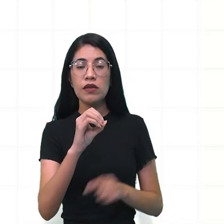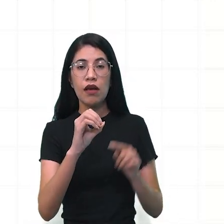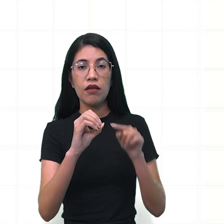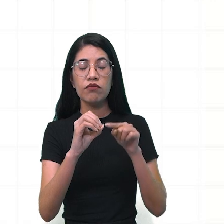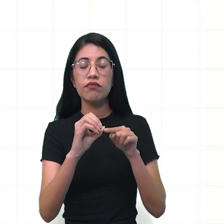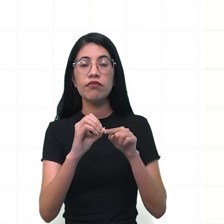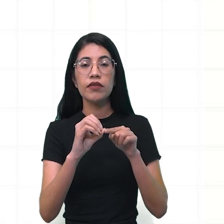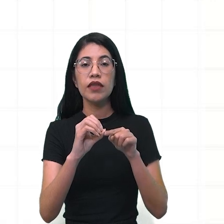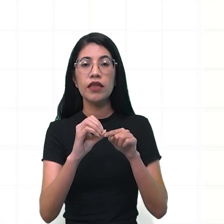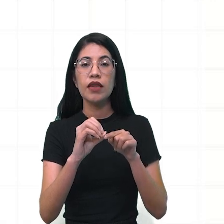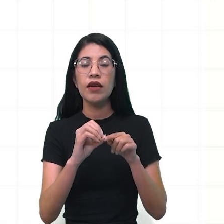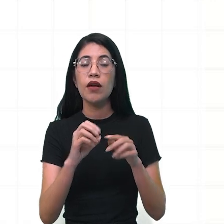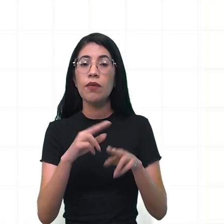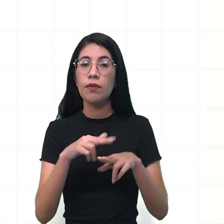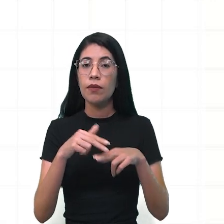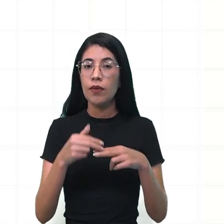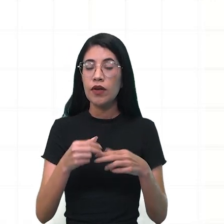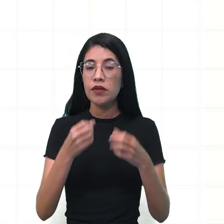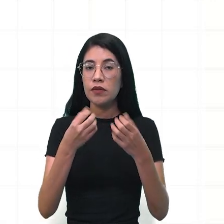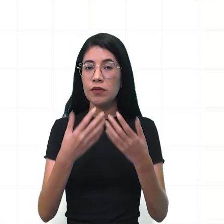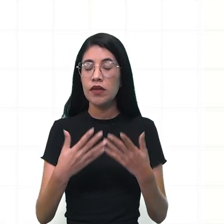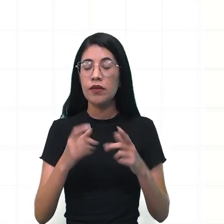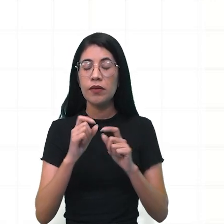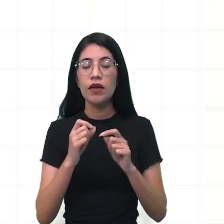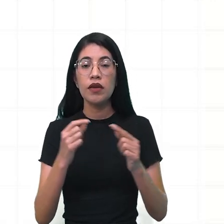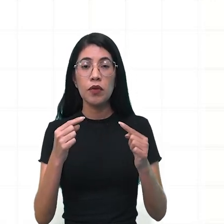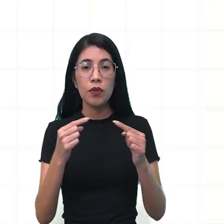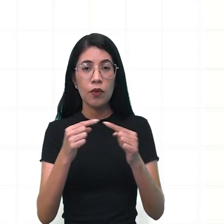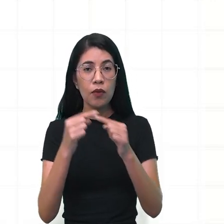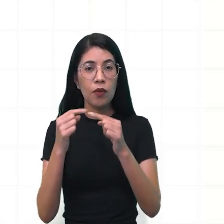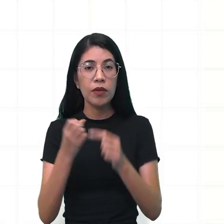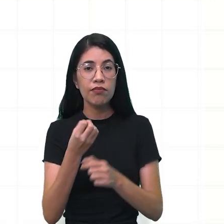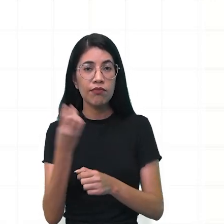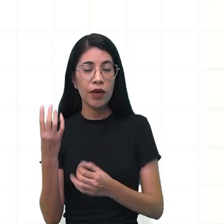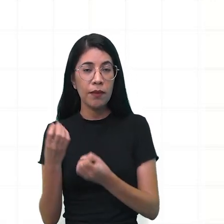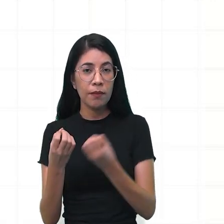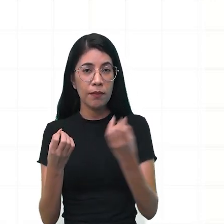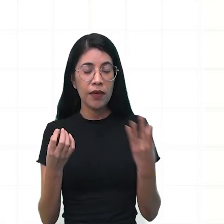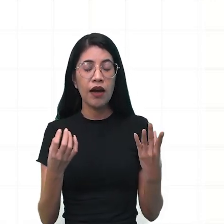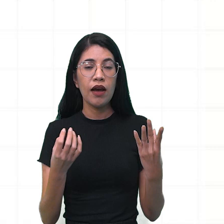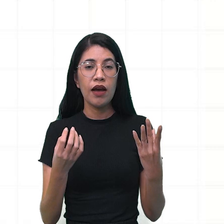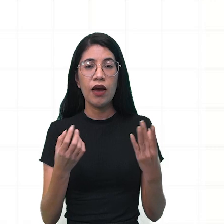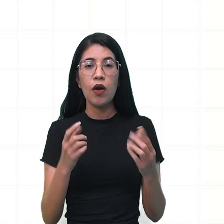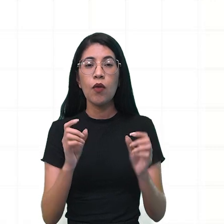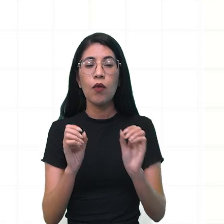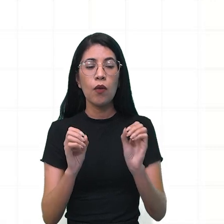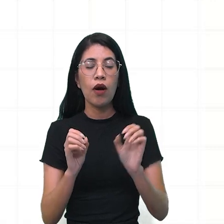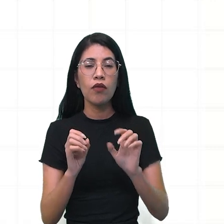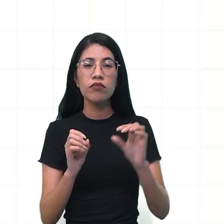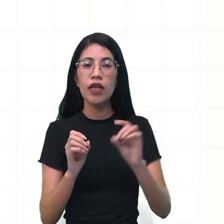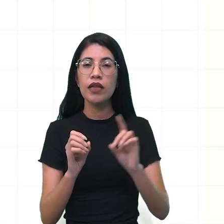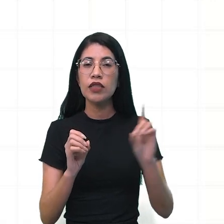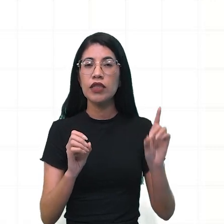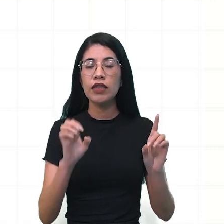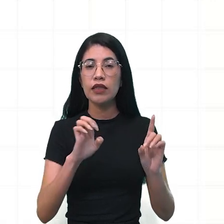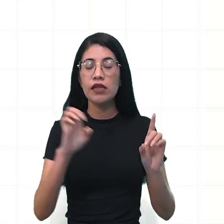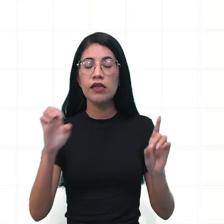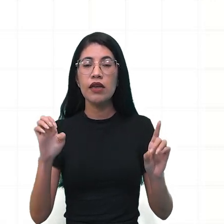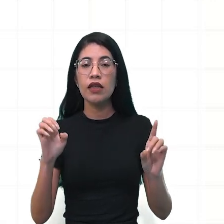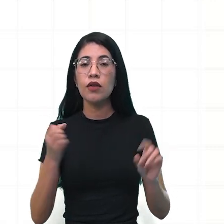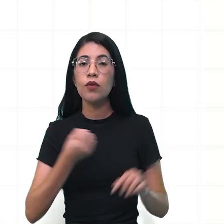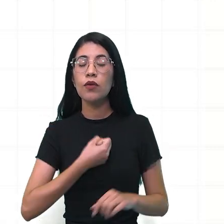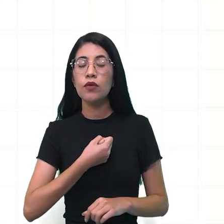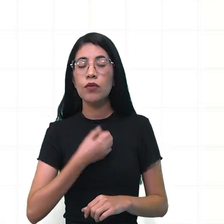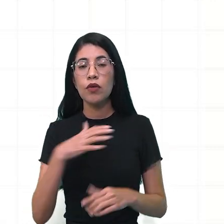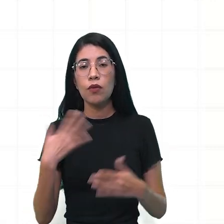Então, por isso que eu digo que o simétrico de menos 4 é quem está lá do outro lado. Quem é que está lá do outro lado,